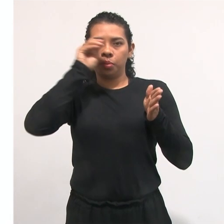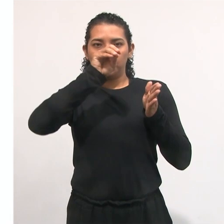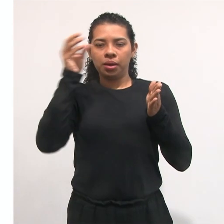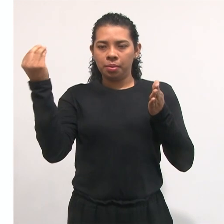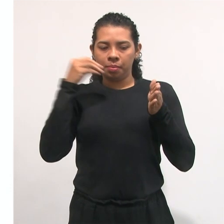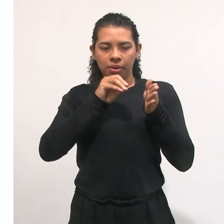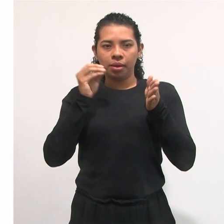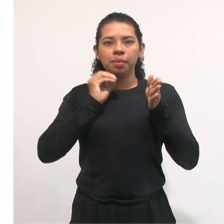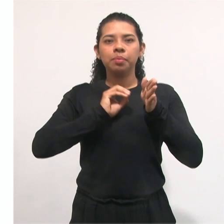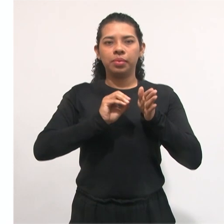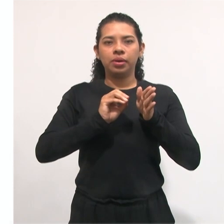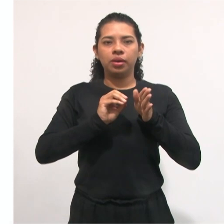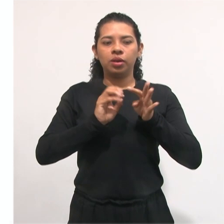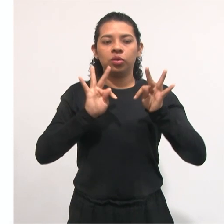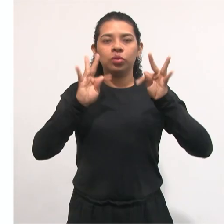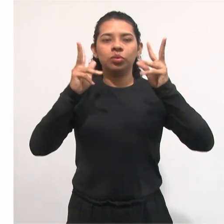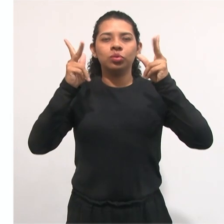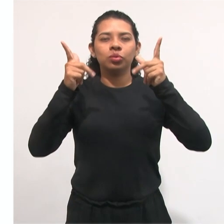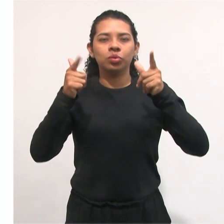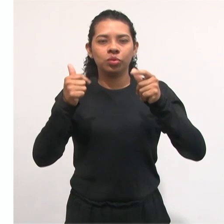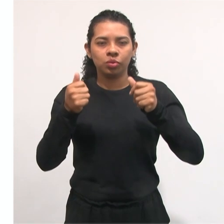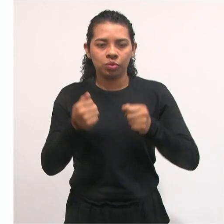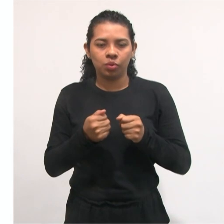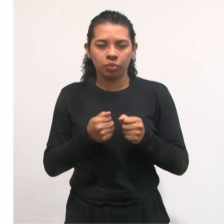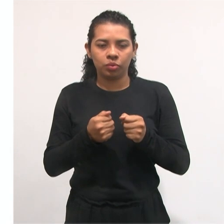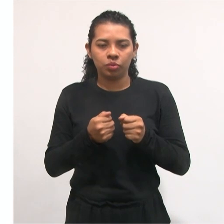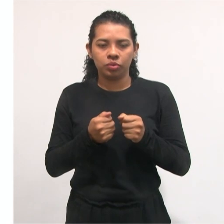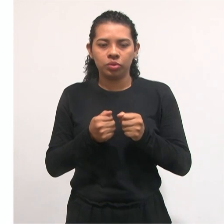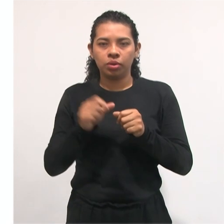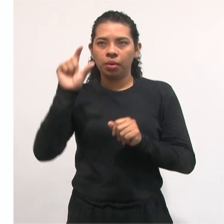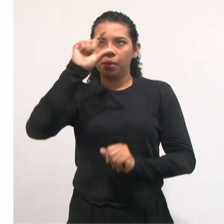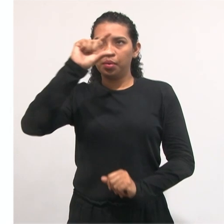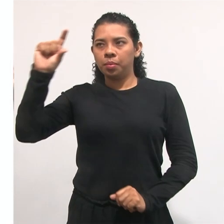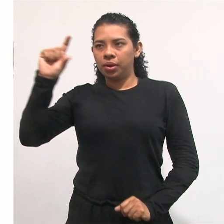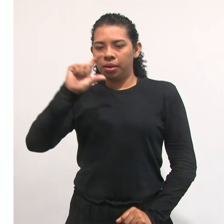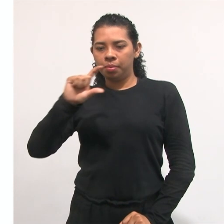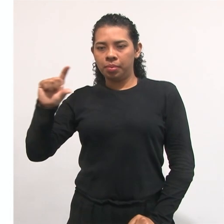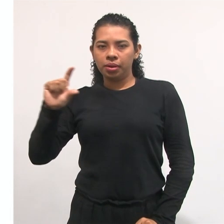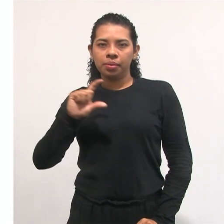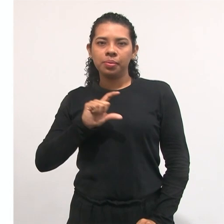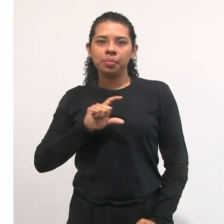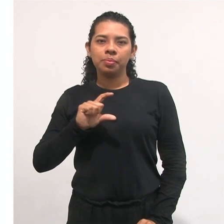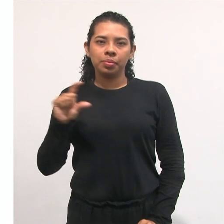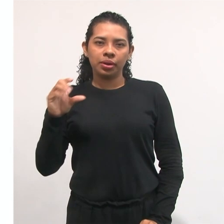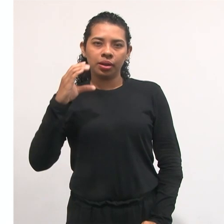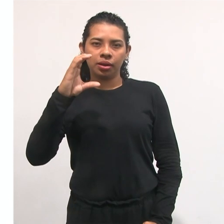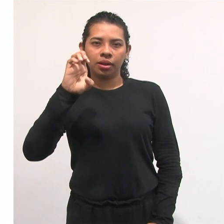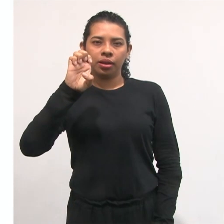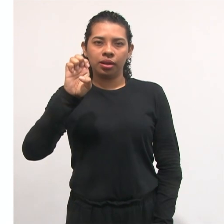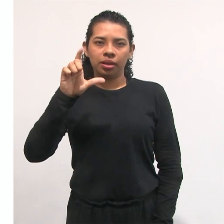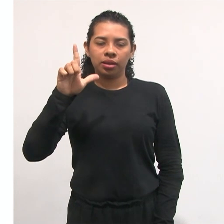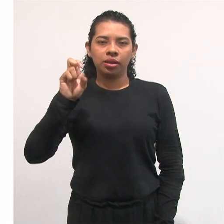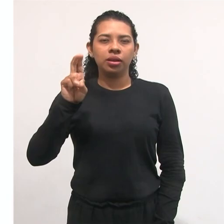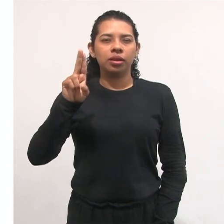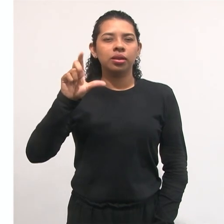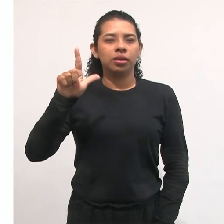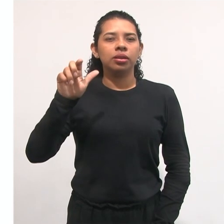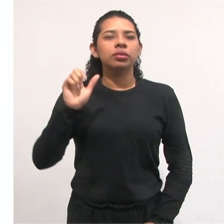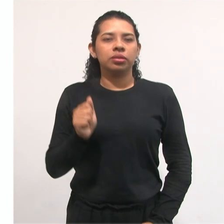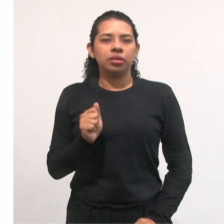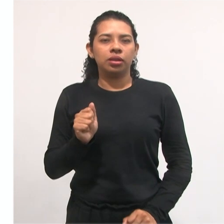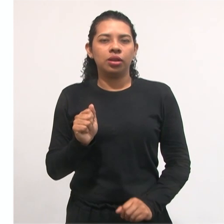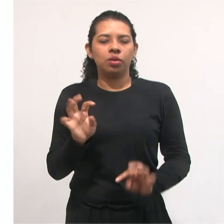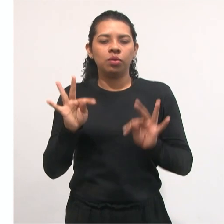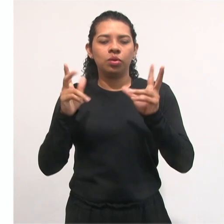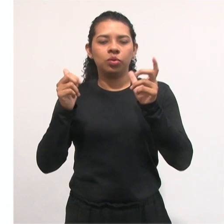da pesquisa, se é levantamento dos autores, alguma coisa eu tenho que colocar, ok? Cada valor desse aqui a gente chama de célula, é